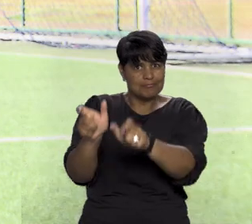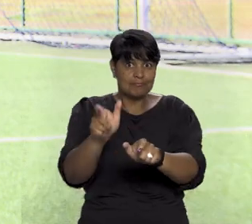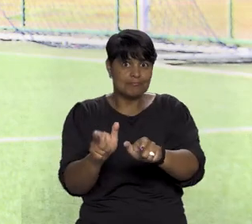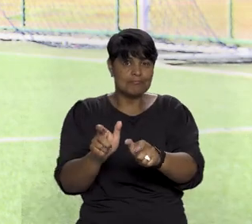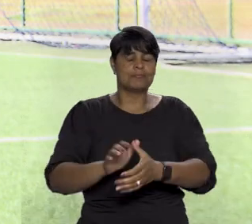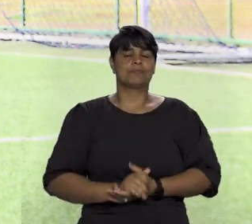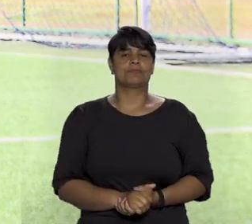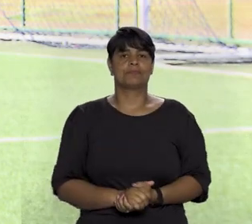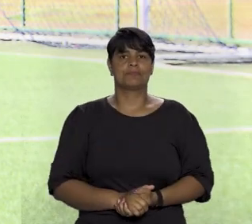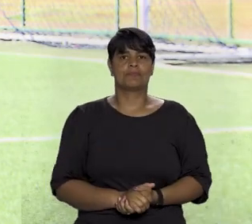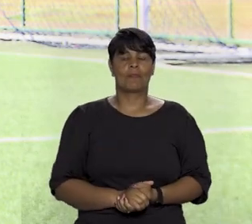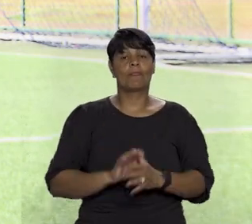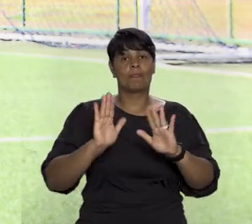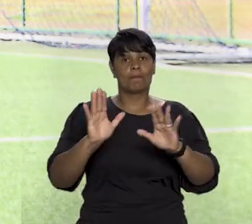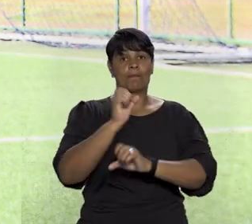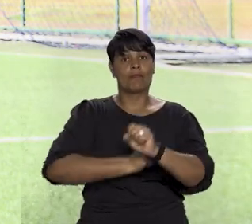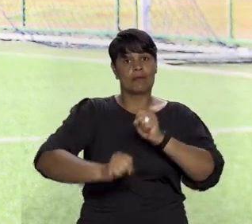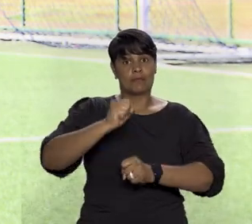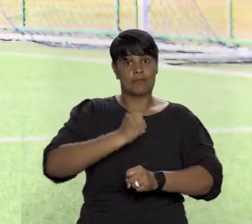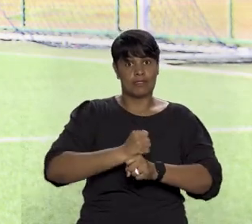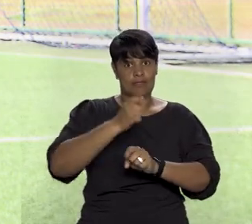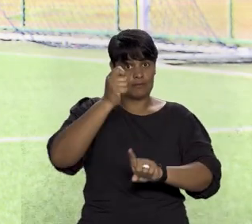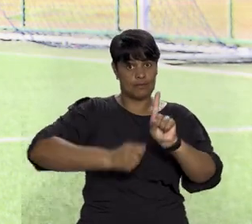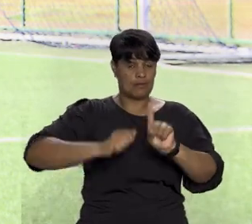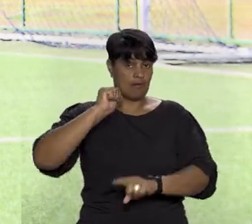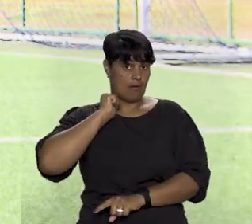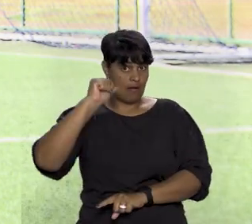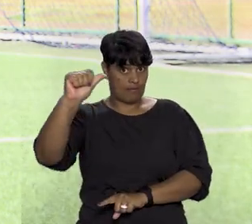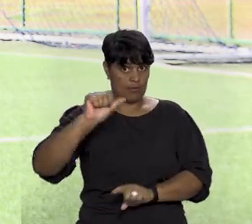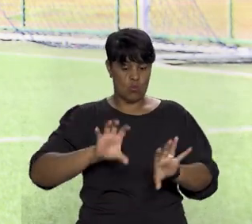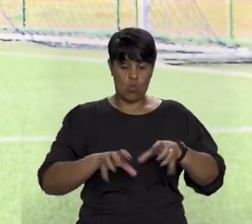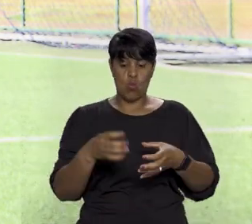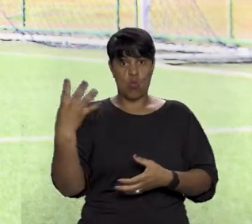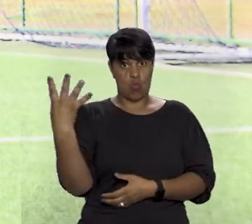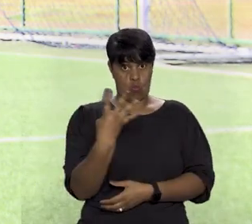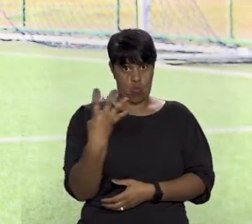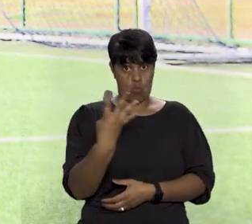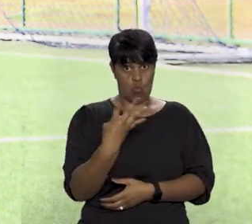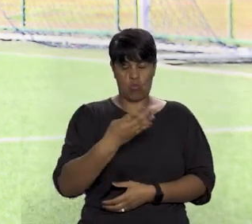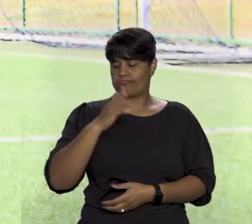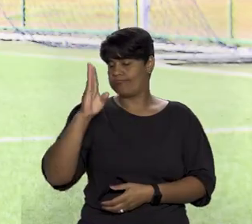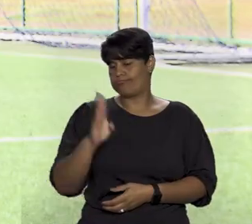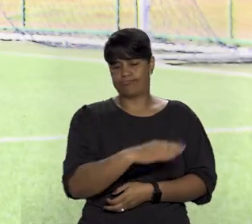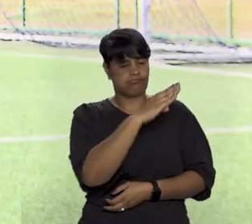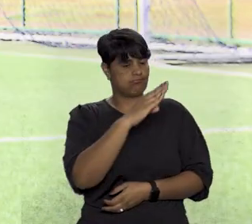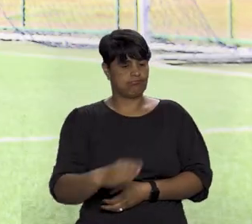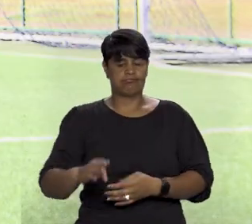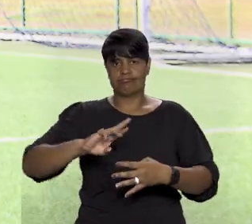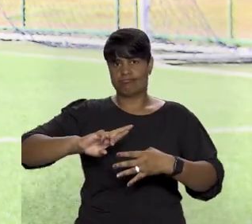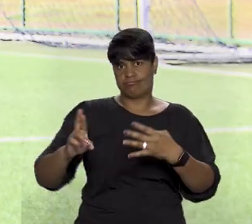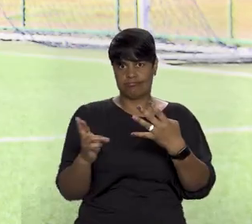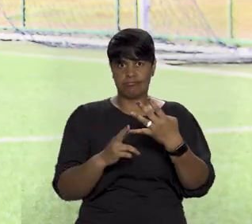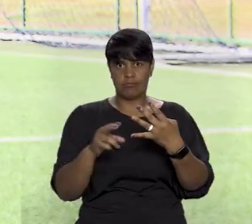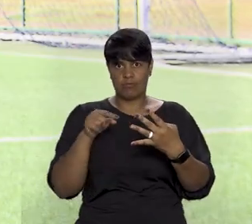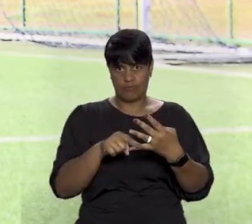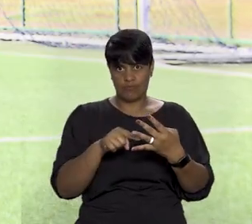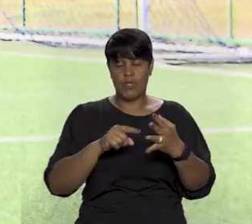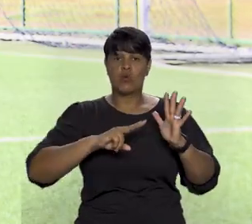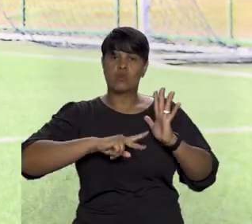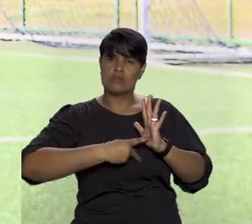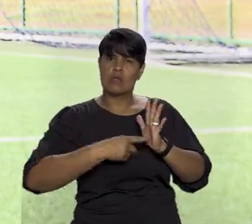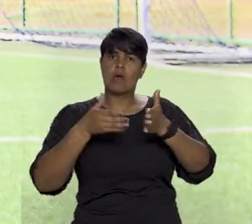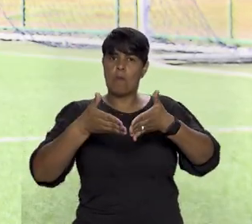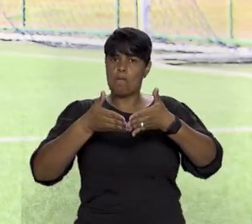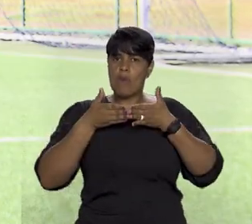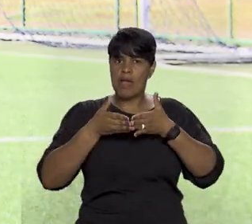em Abril do ano passado a quarta turma do STJ negou provimento ao recurso especial em que os sindicatos pediam o